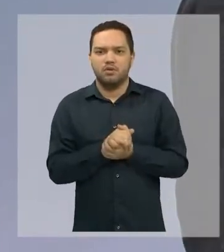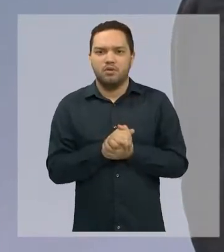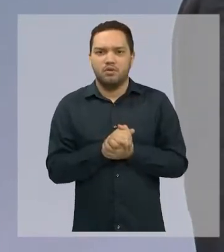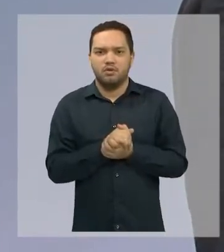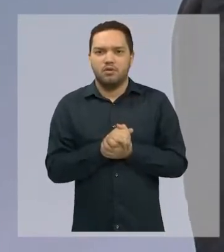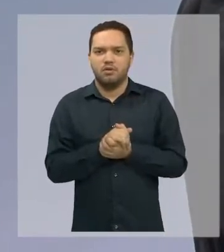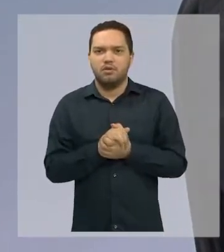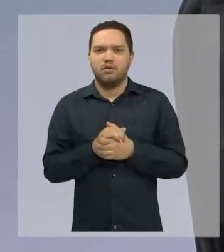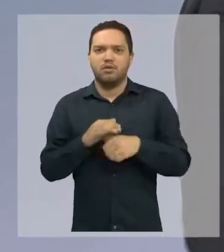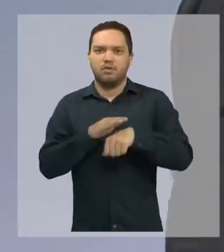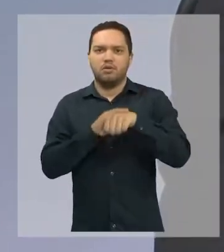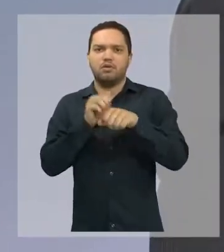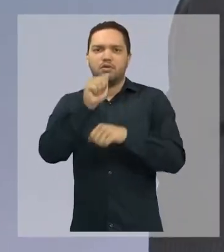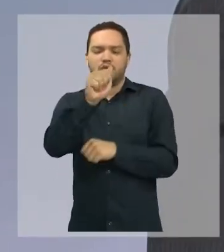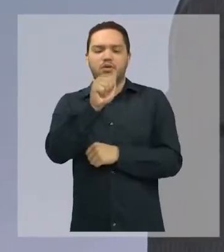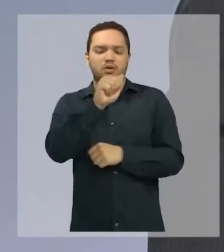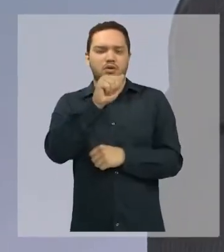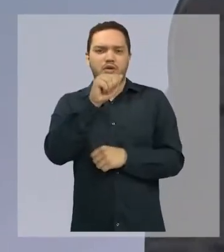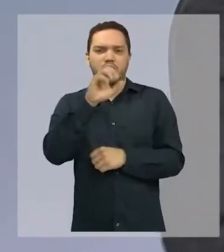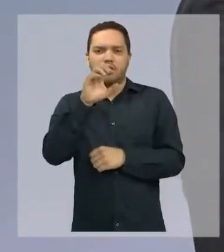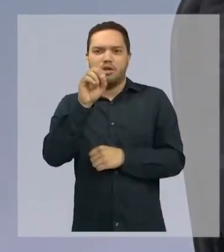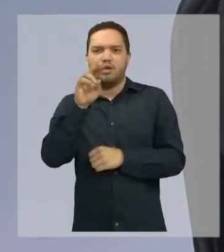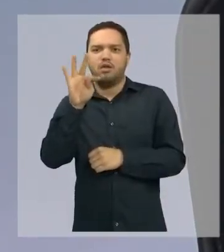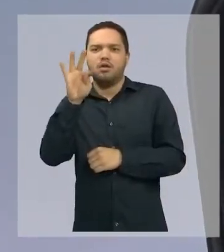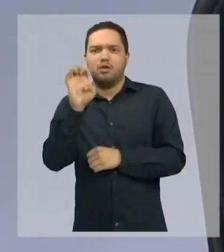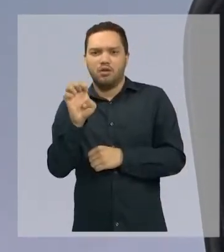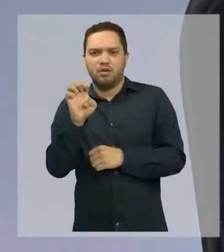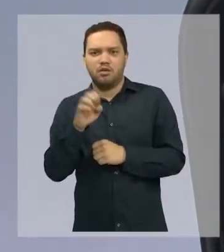lá a corte, isso é coisa de monarquia.